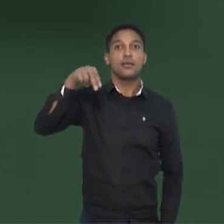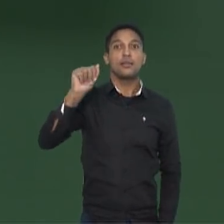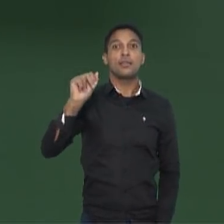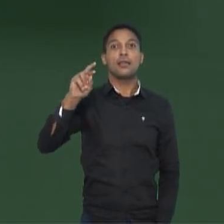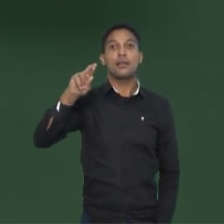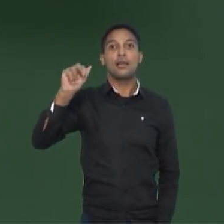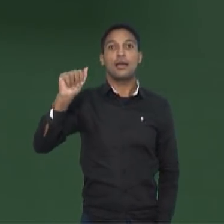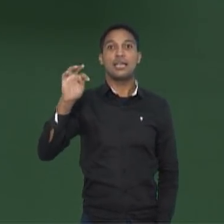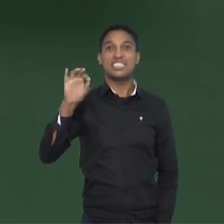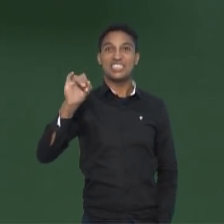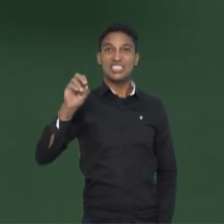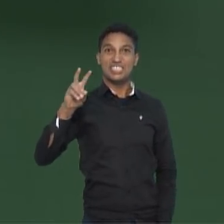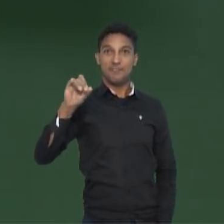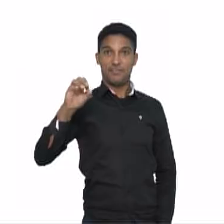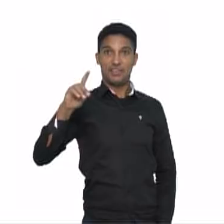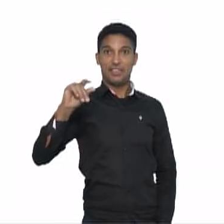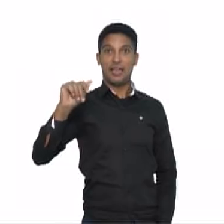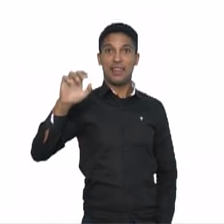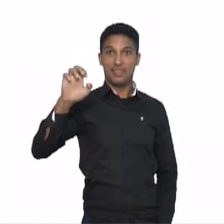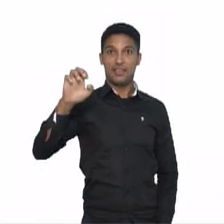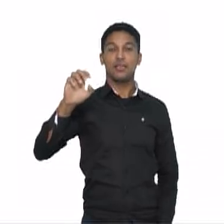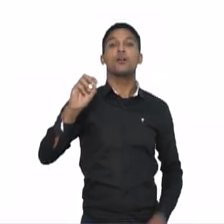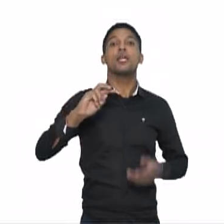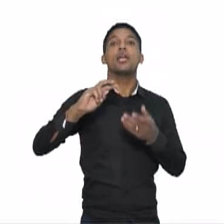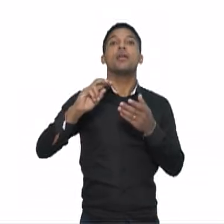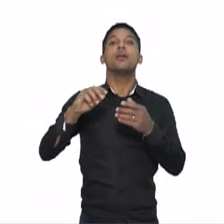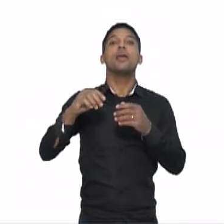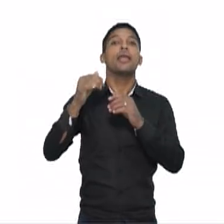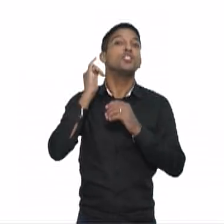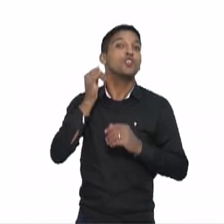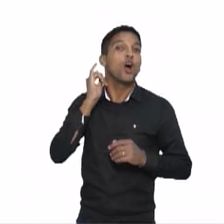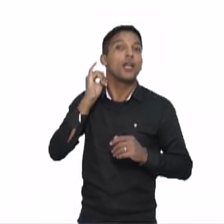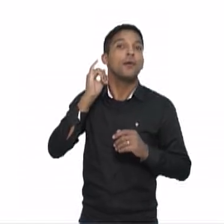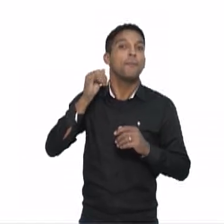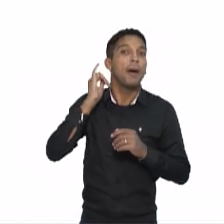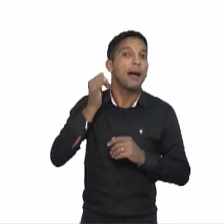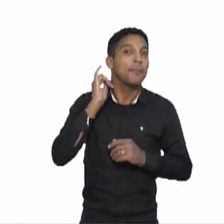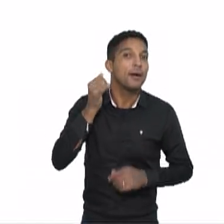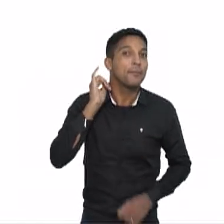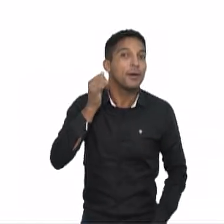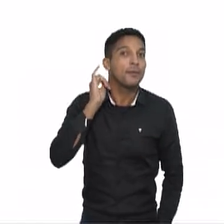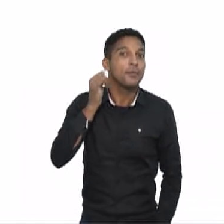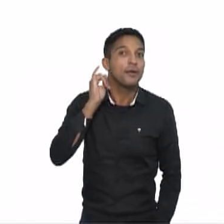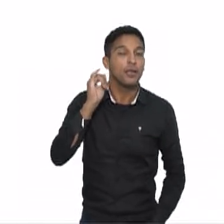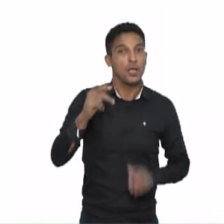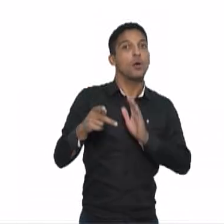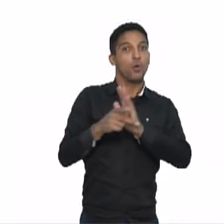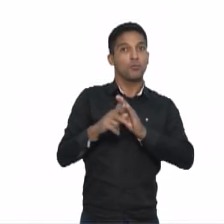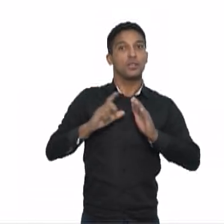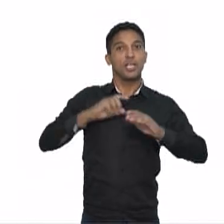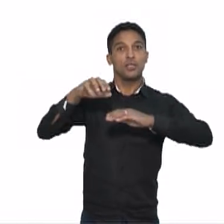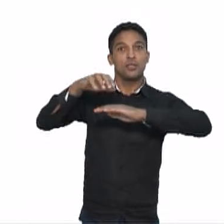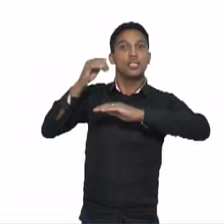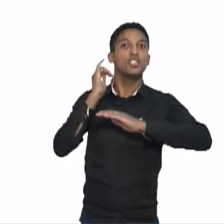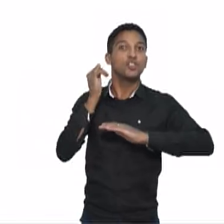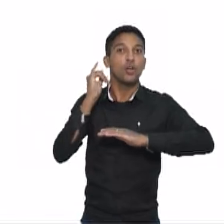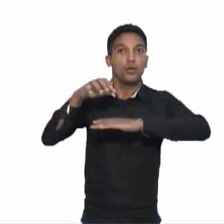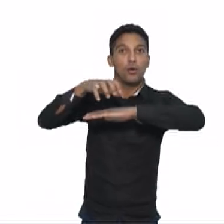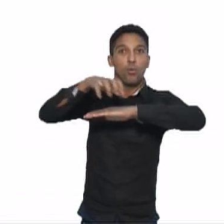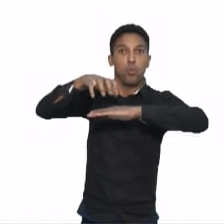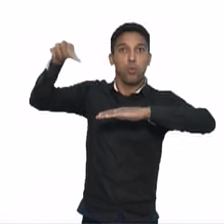de ficção ou real, e todo mundo conta histórias. A gente vai falar das tais narrativas serializadas, que